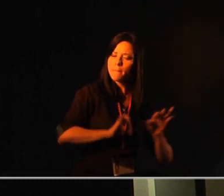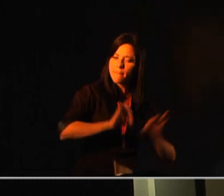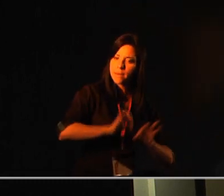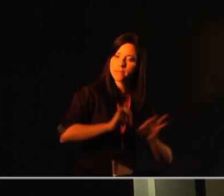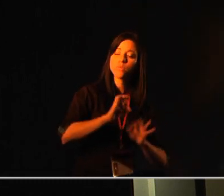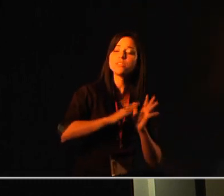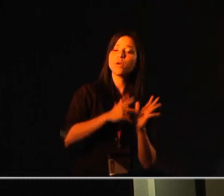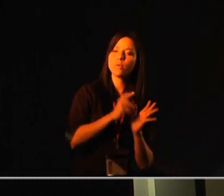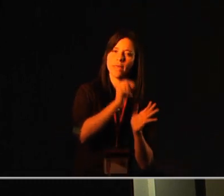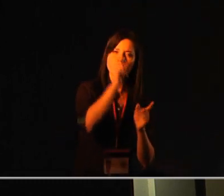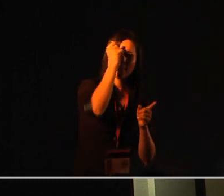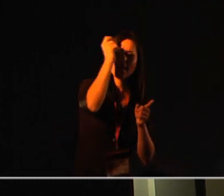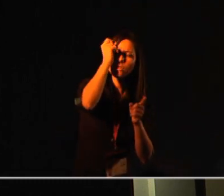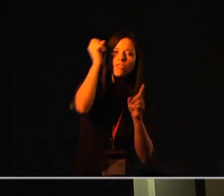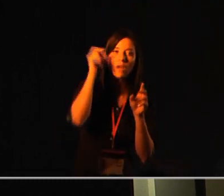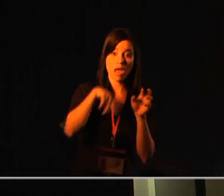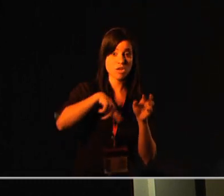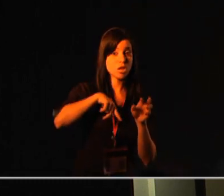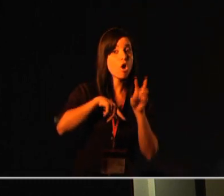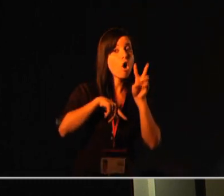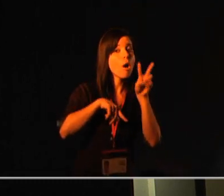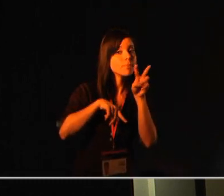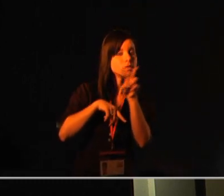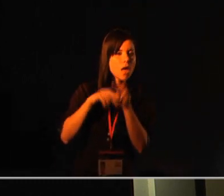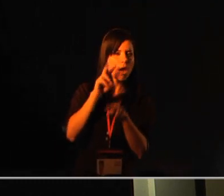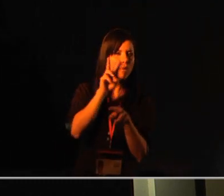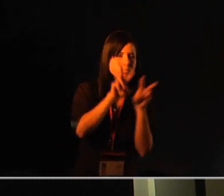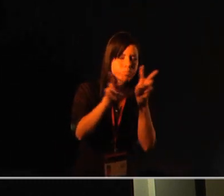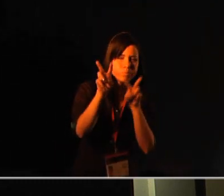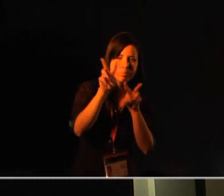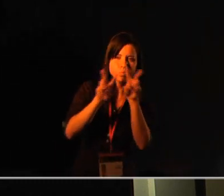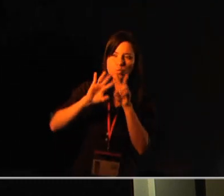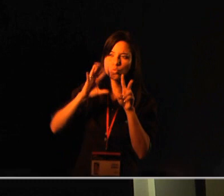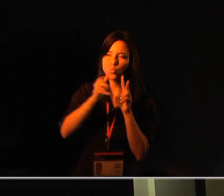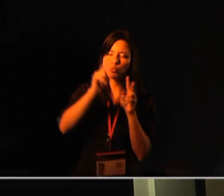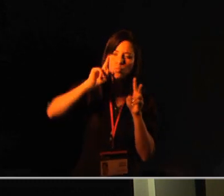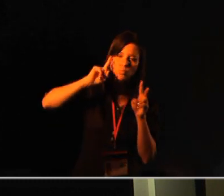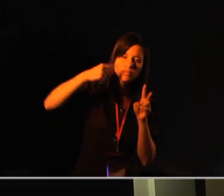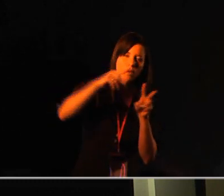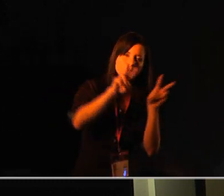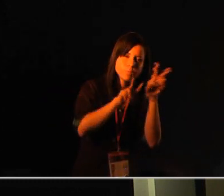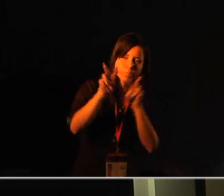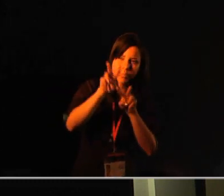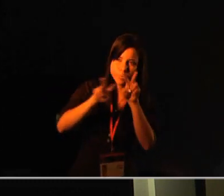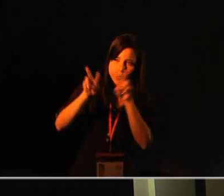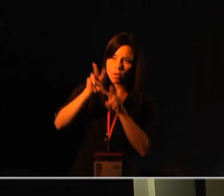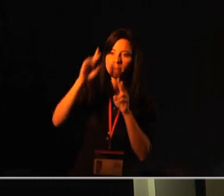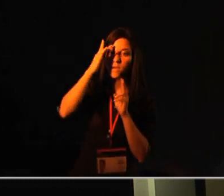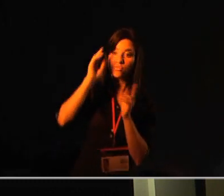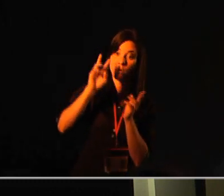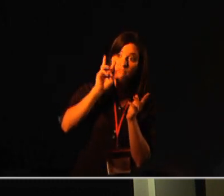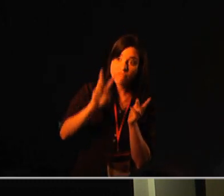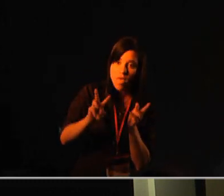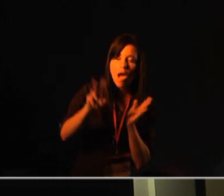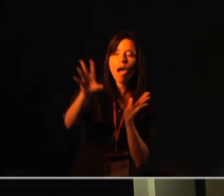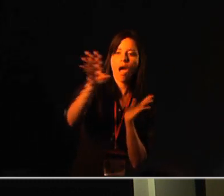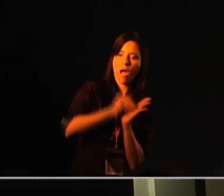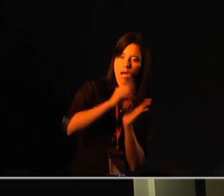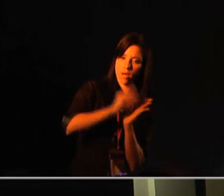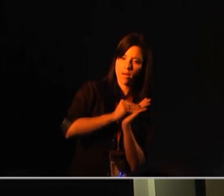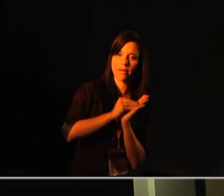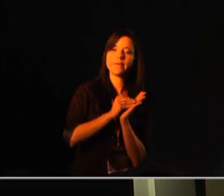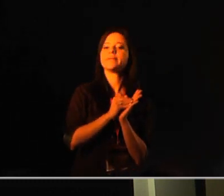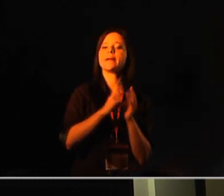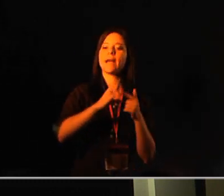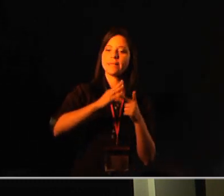registrar ideias. A gente vive de observação. Tudo que eu observo no dia a dia, né? Muita gente anota na caderneta, no celular, no